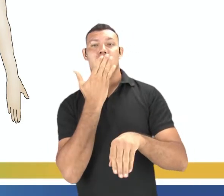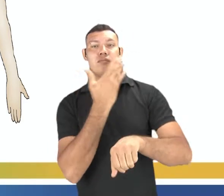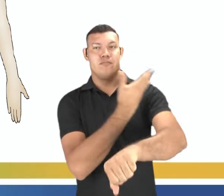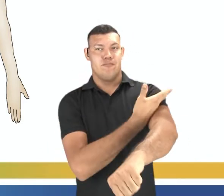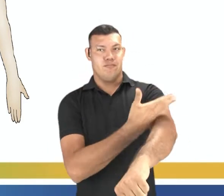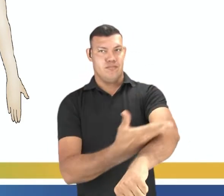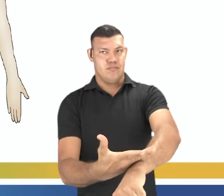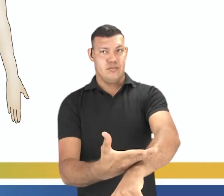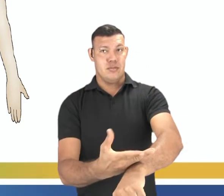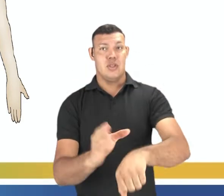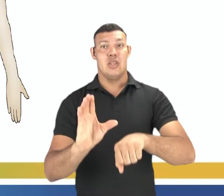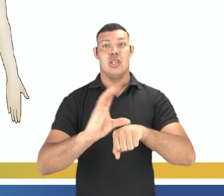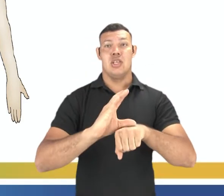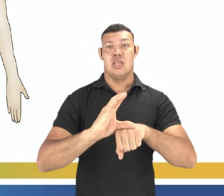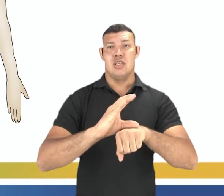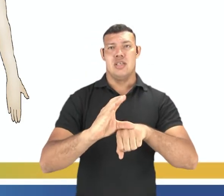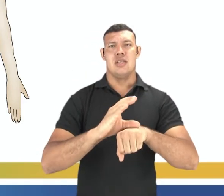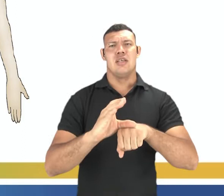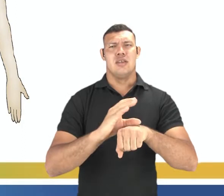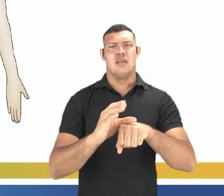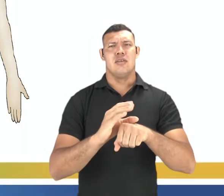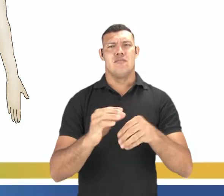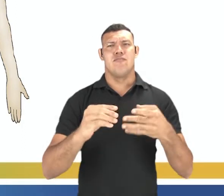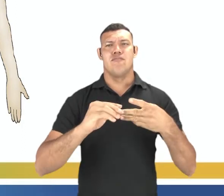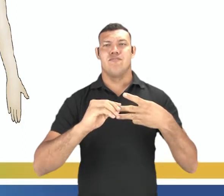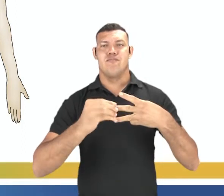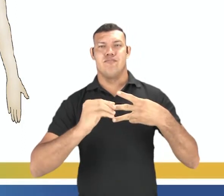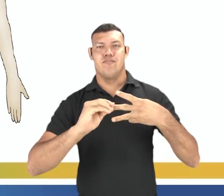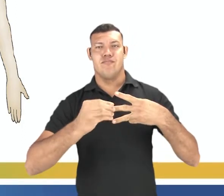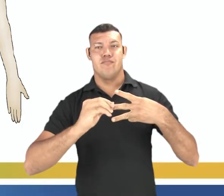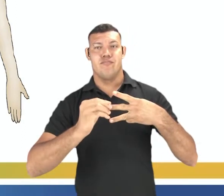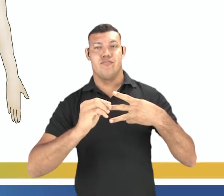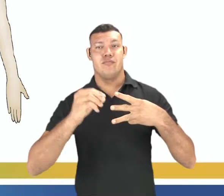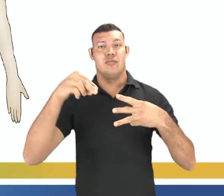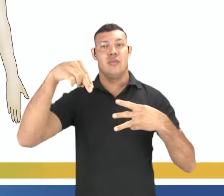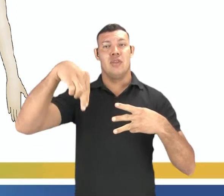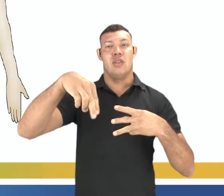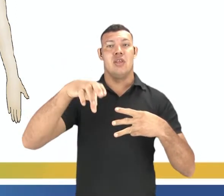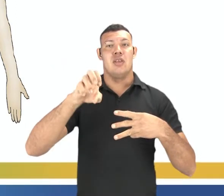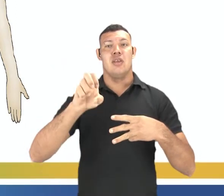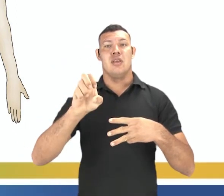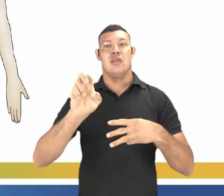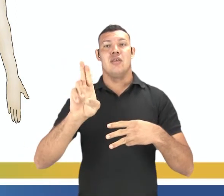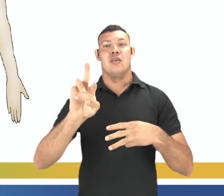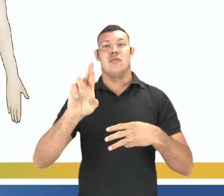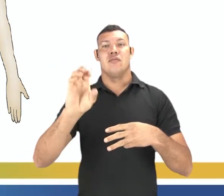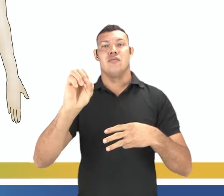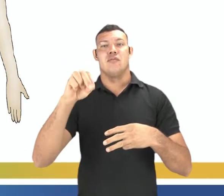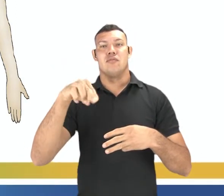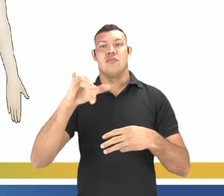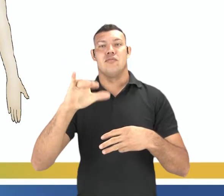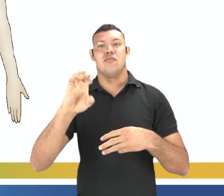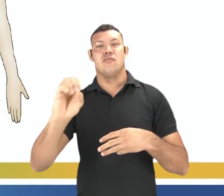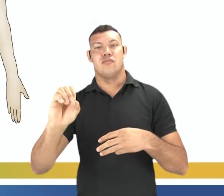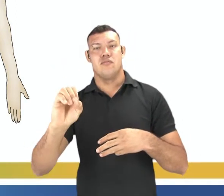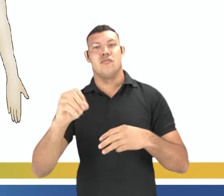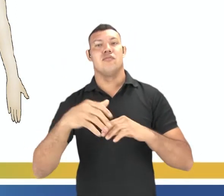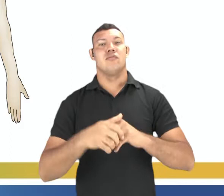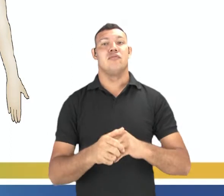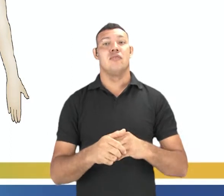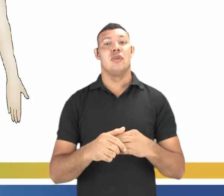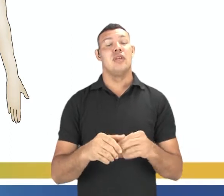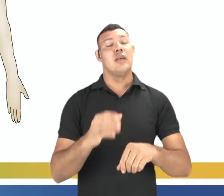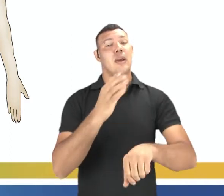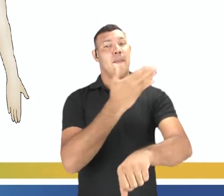substância cinzenta encontramos corpos celulares dos neurônios e seus detritos, enquanto a